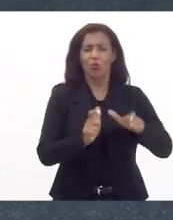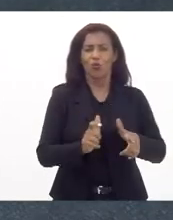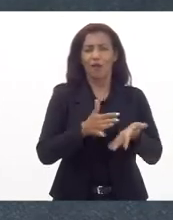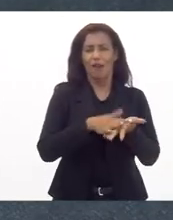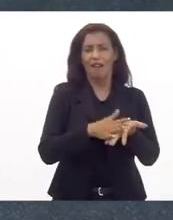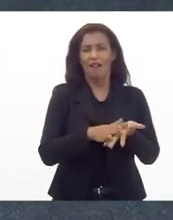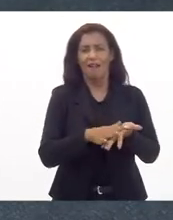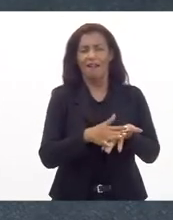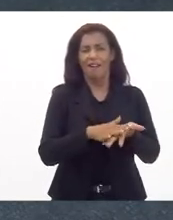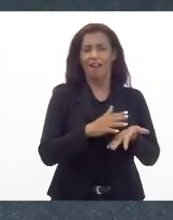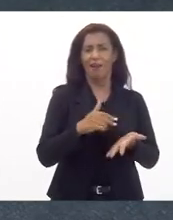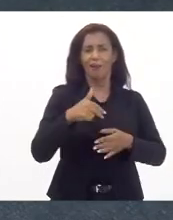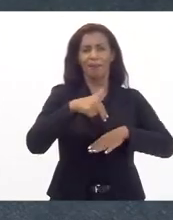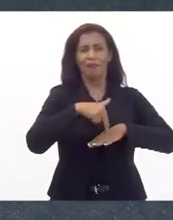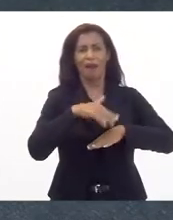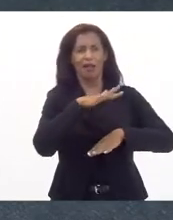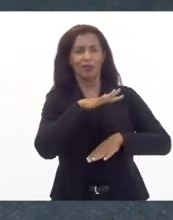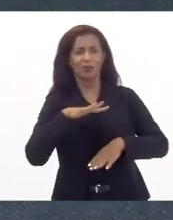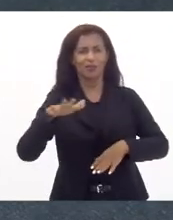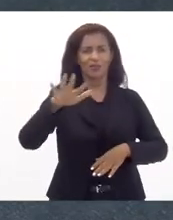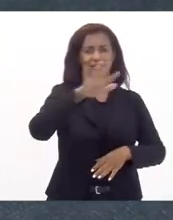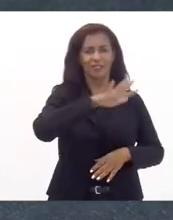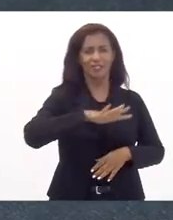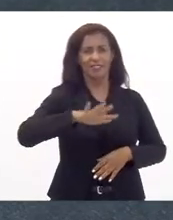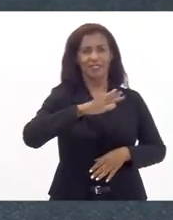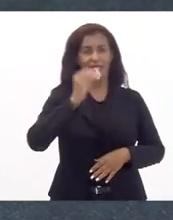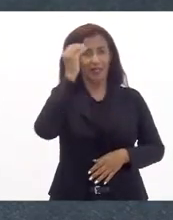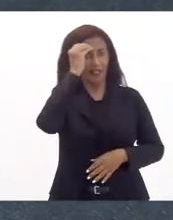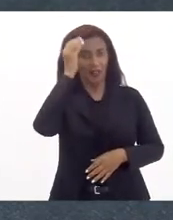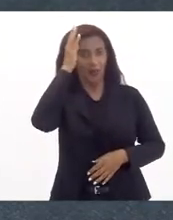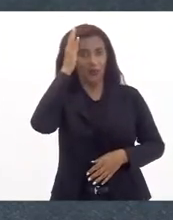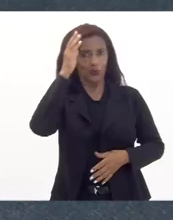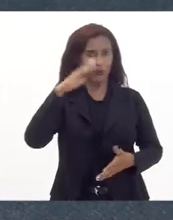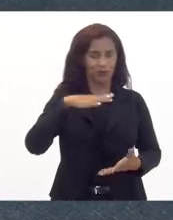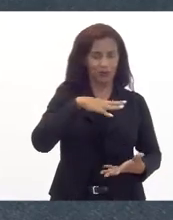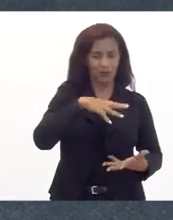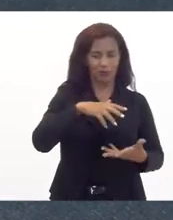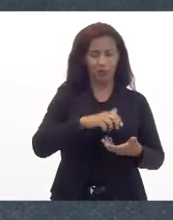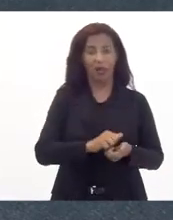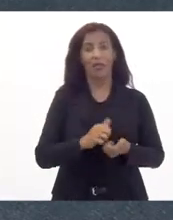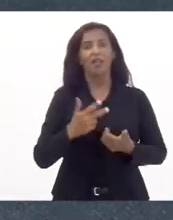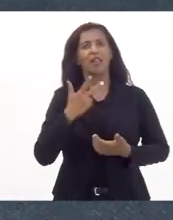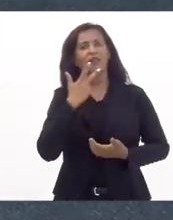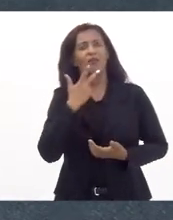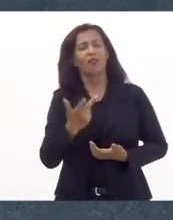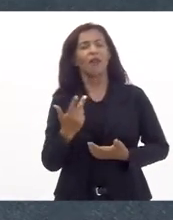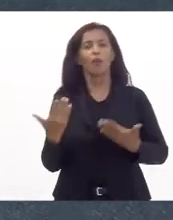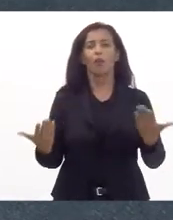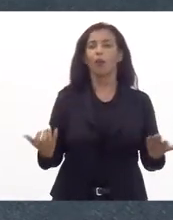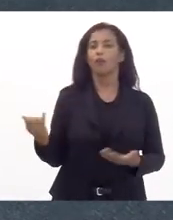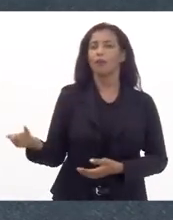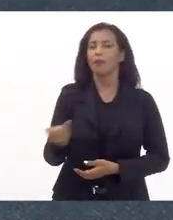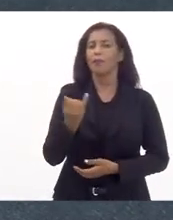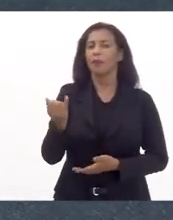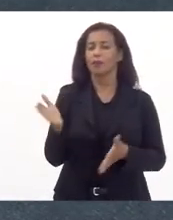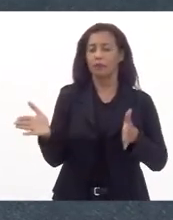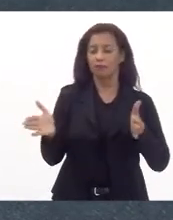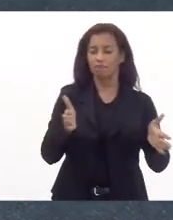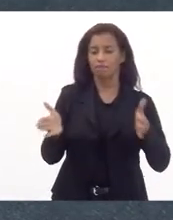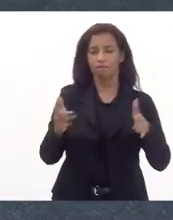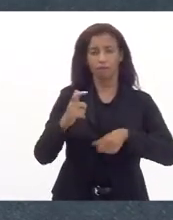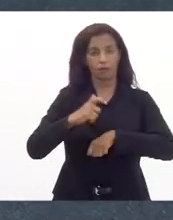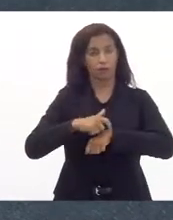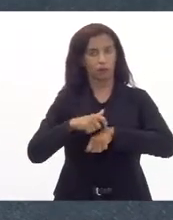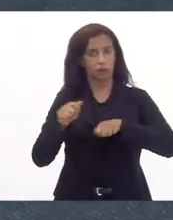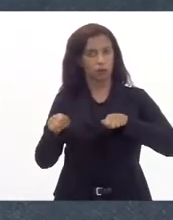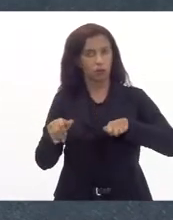sambista o cenário da cultura nacional e dizer o quanto foi importante nesse período